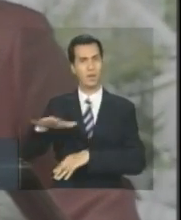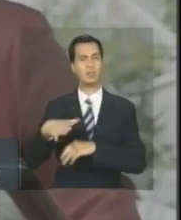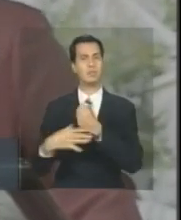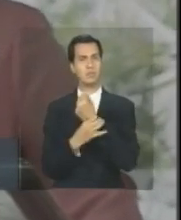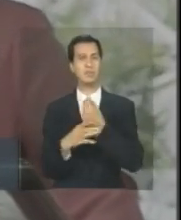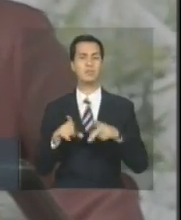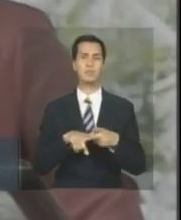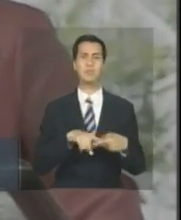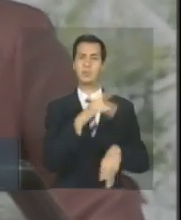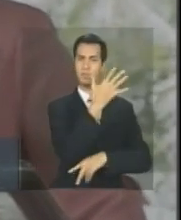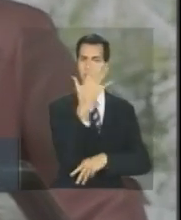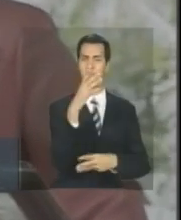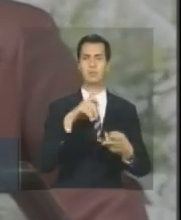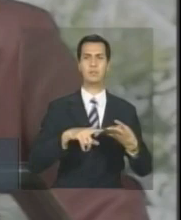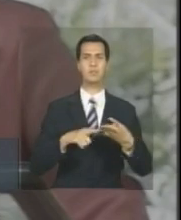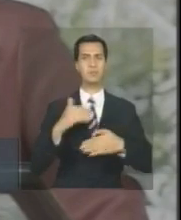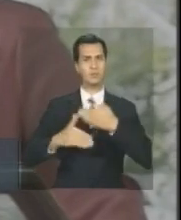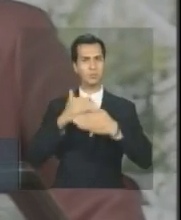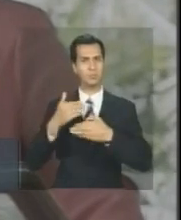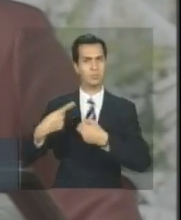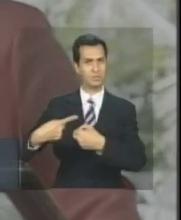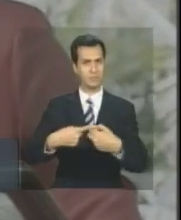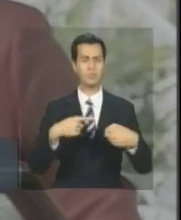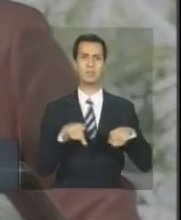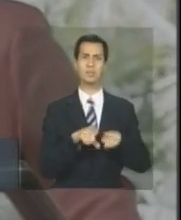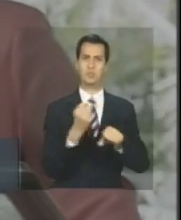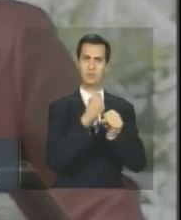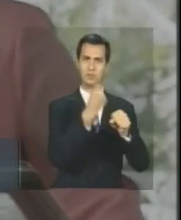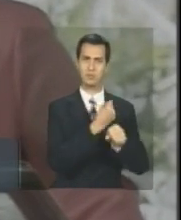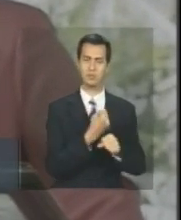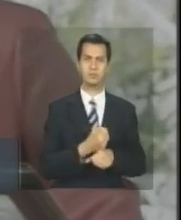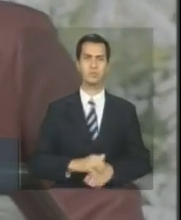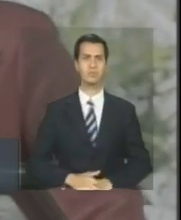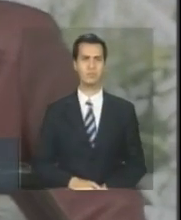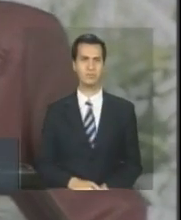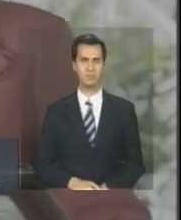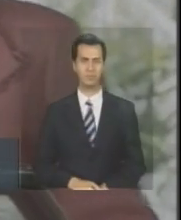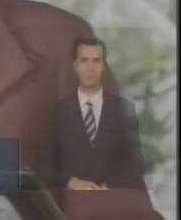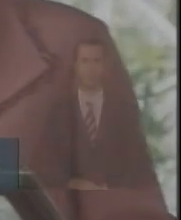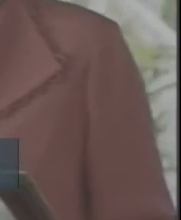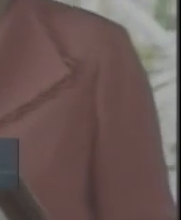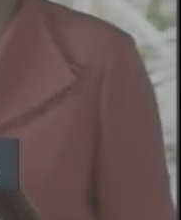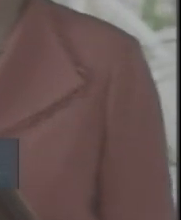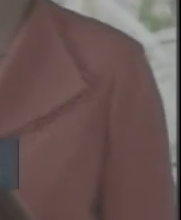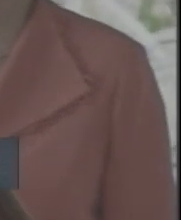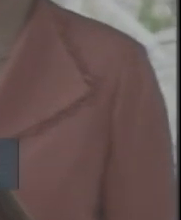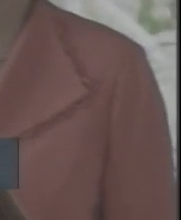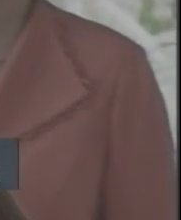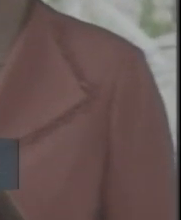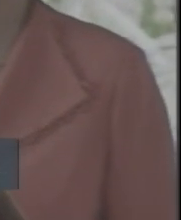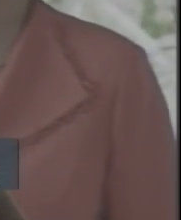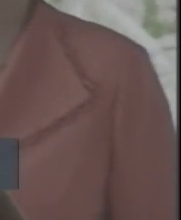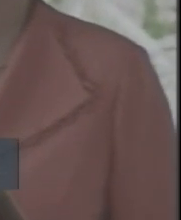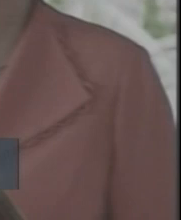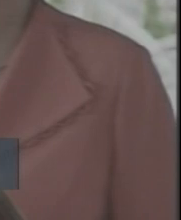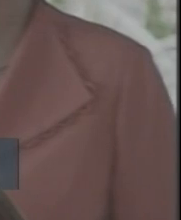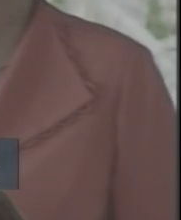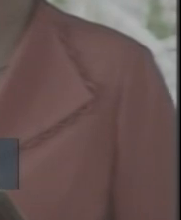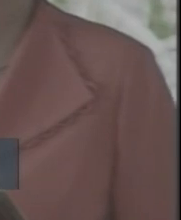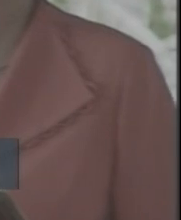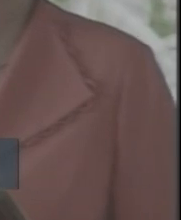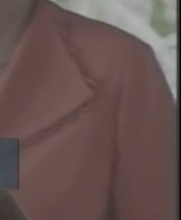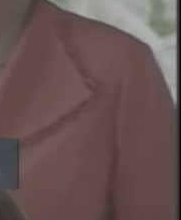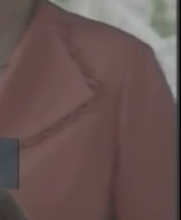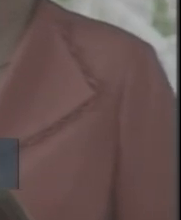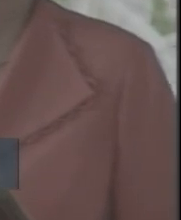meio ambiente, desenvolvimento urbano e infraestrutura. Le Brésil développe aussi avec Haïti une série d'autres projets de coopération technique dans